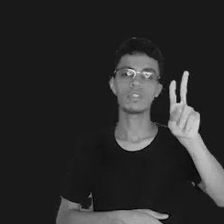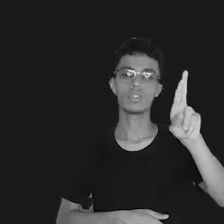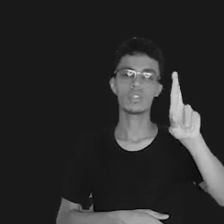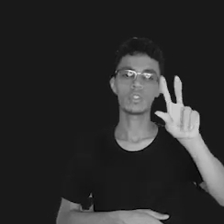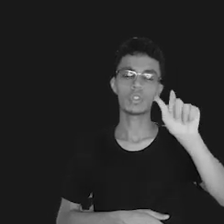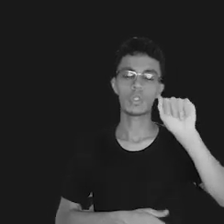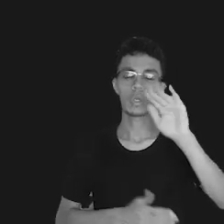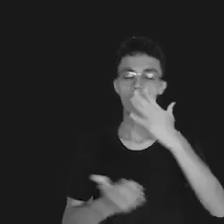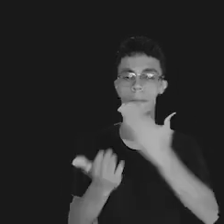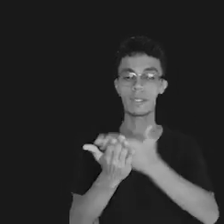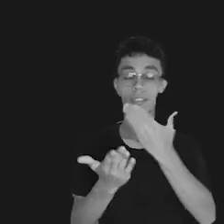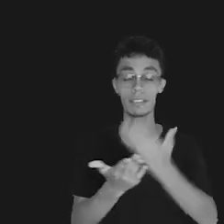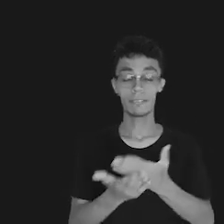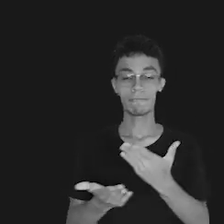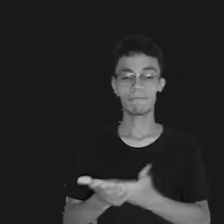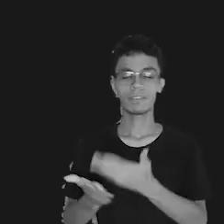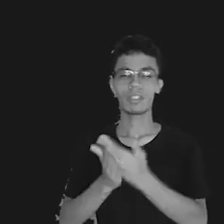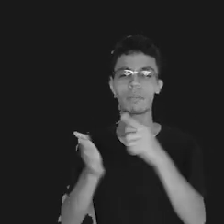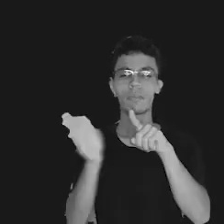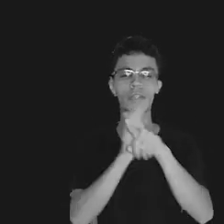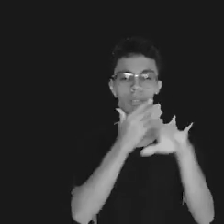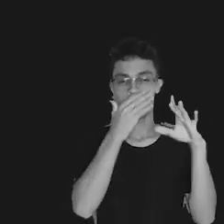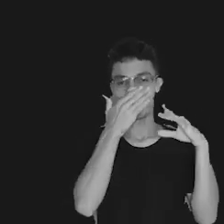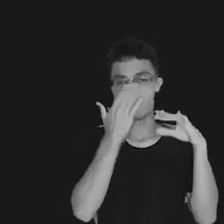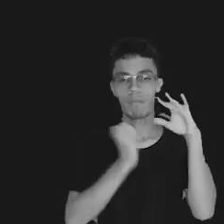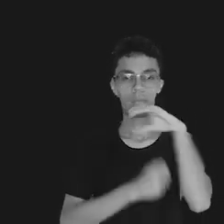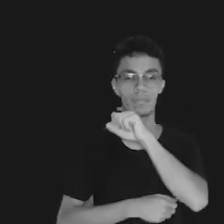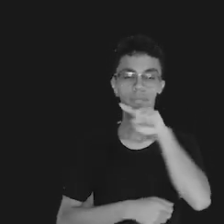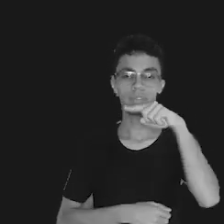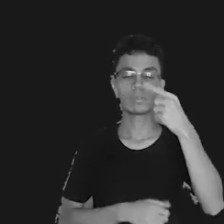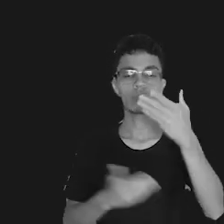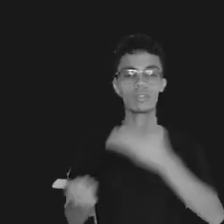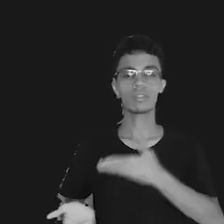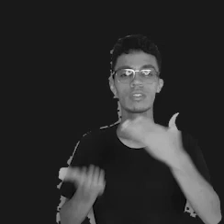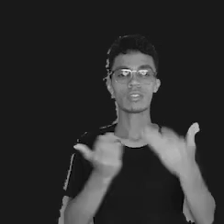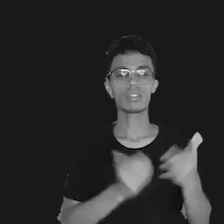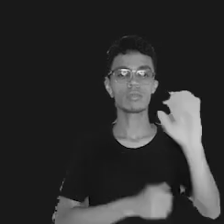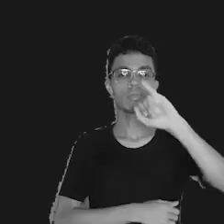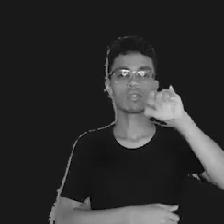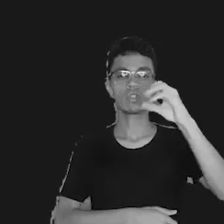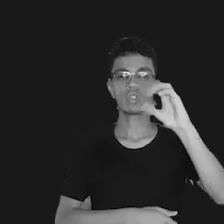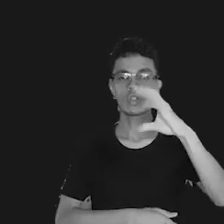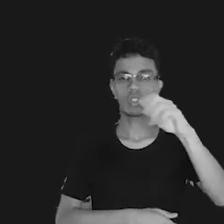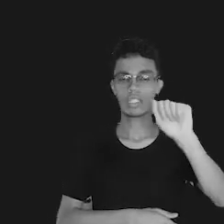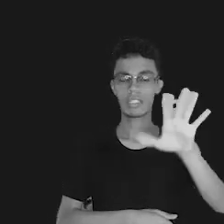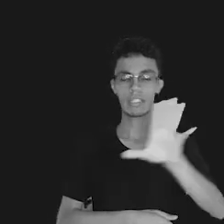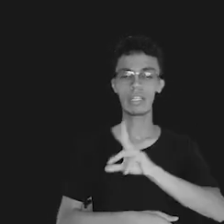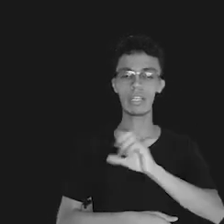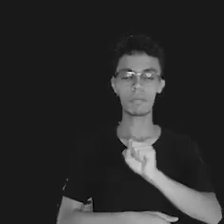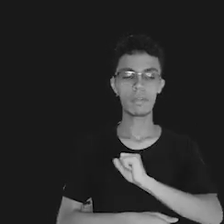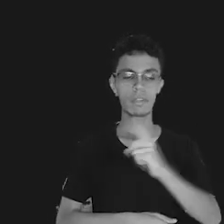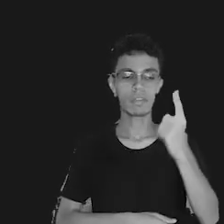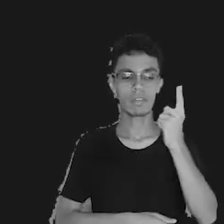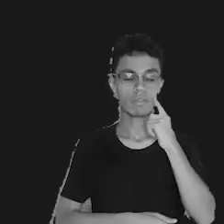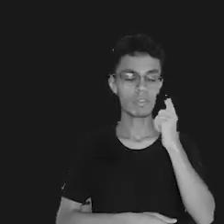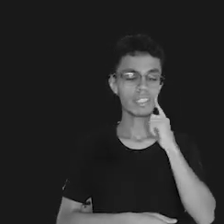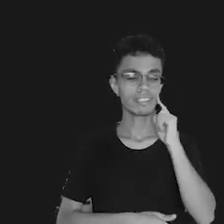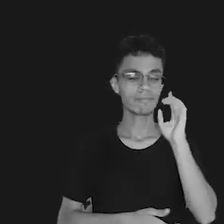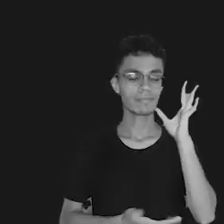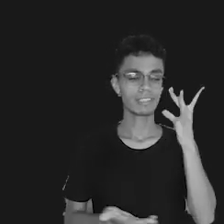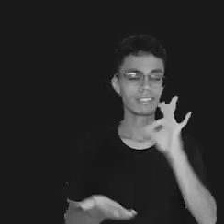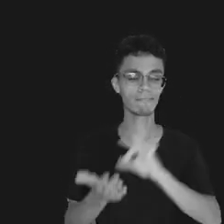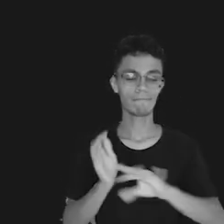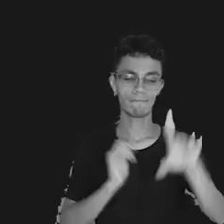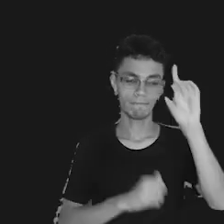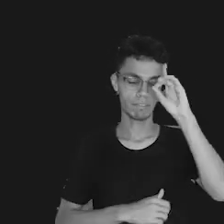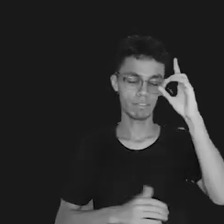mais. Eu fiz rápidas pesquisas depois que eu fui convidado pelo Joca, e adorei, e vi que é super atual, né?